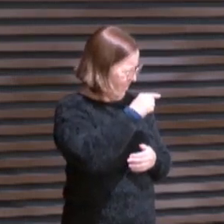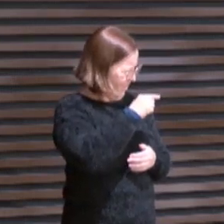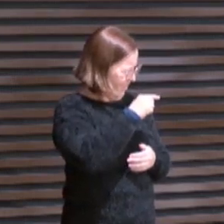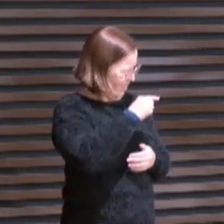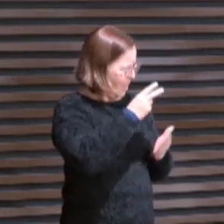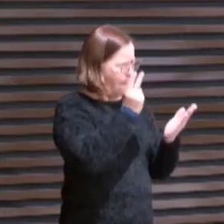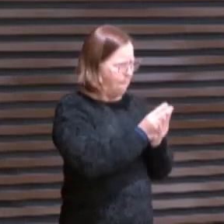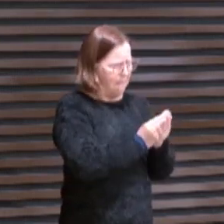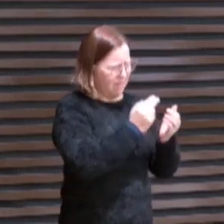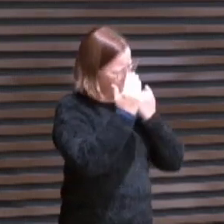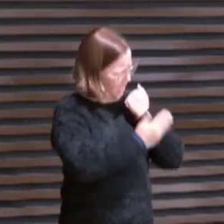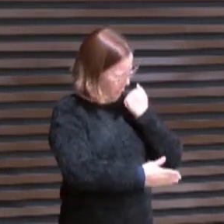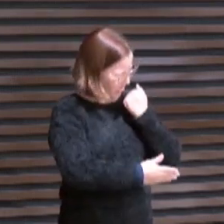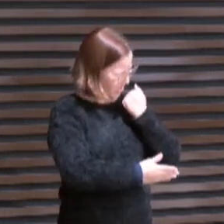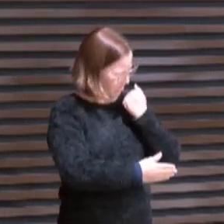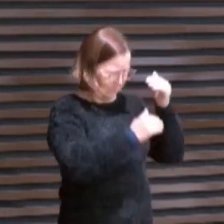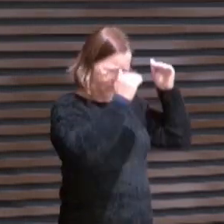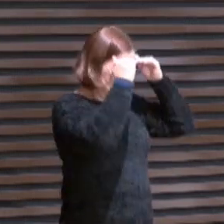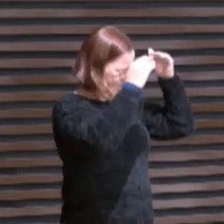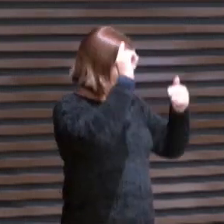mesma condenação temes a Deus?